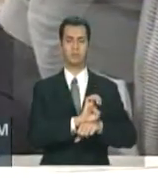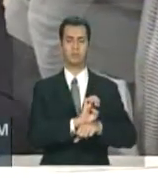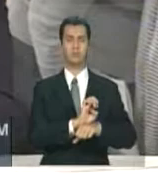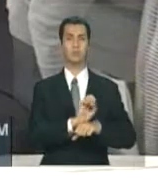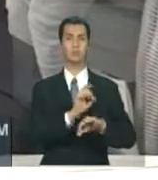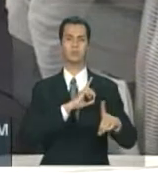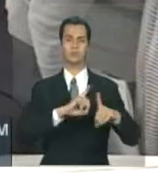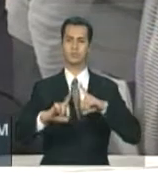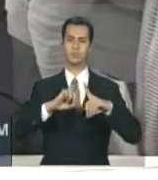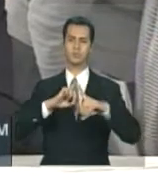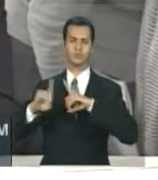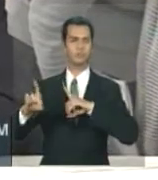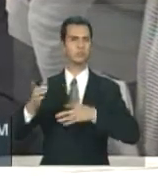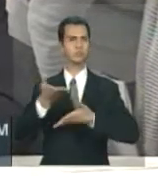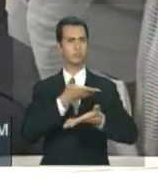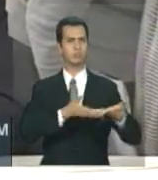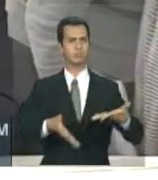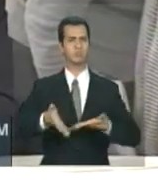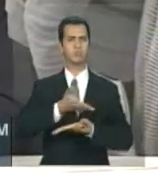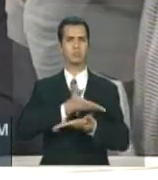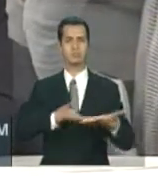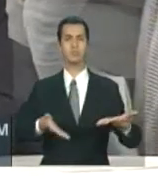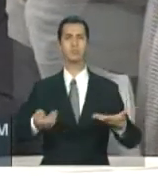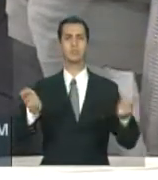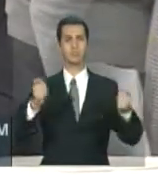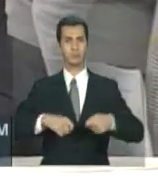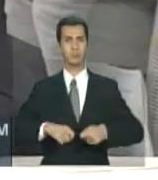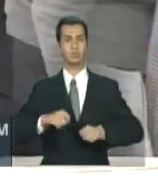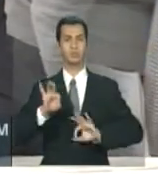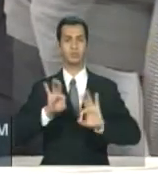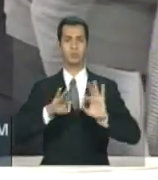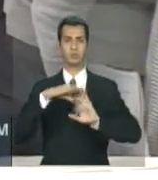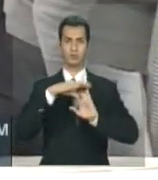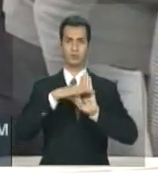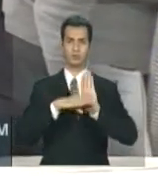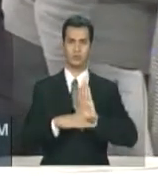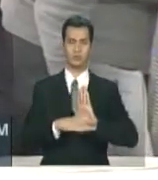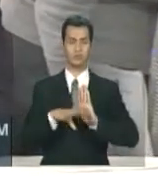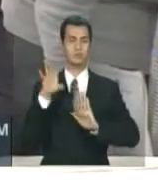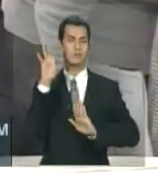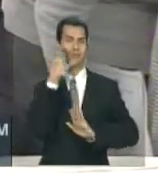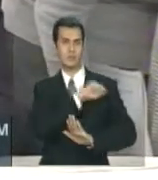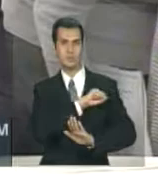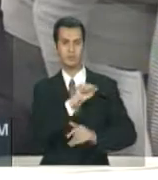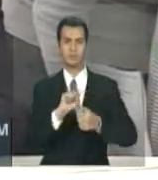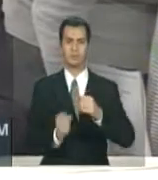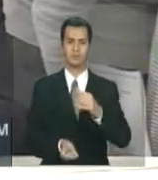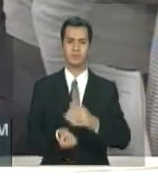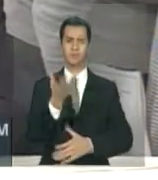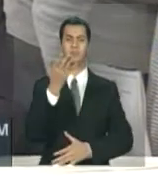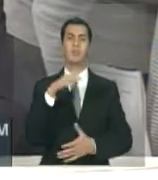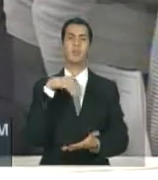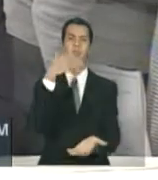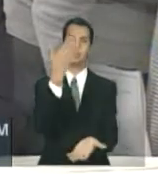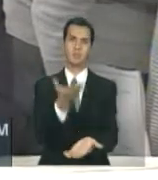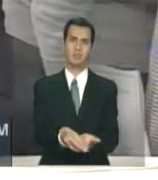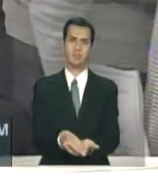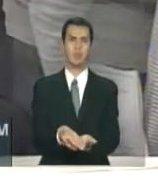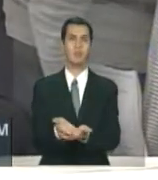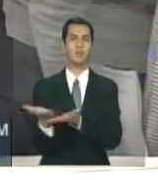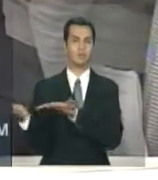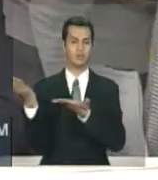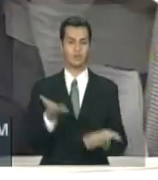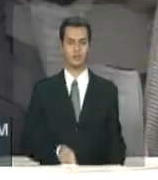eu tinha dito anteriormente, os projetos serem construídos de forma mais ágeis e chegarem rapidamente aqui em